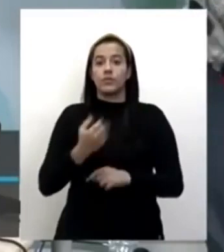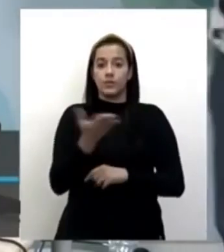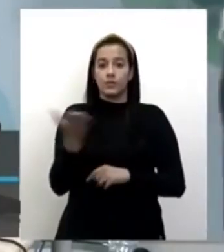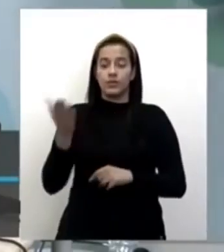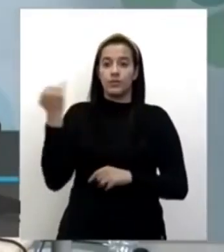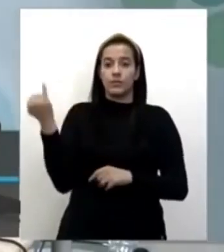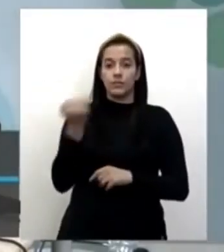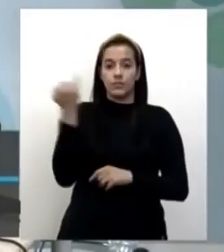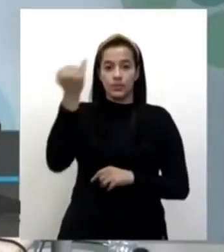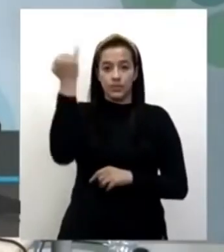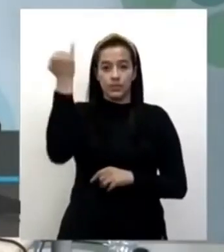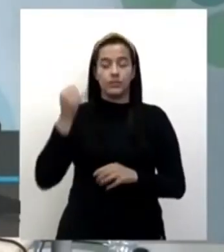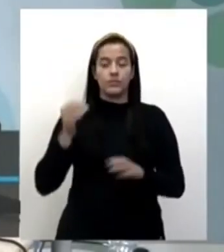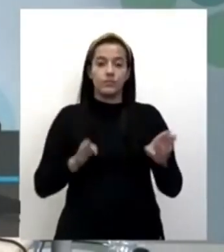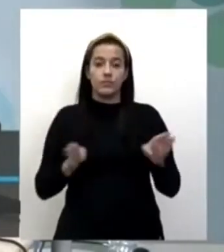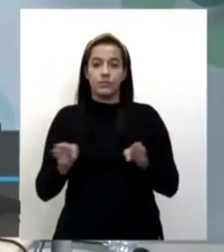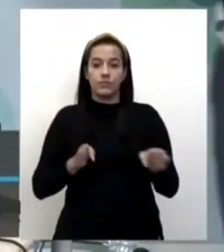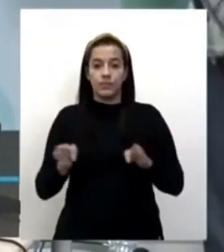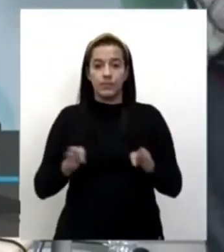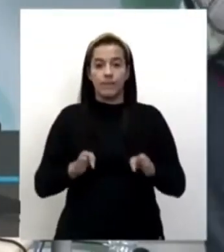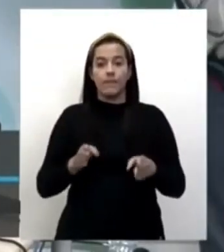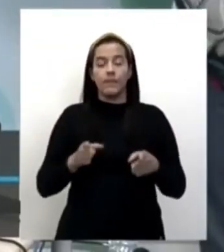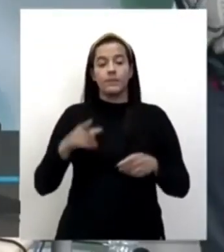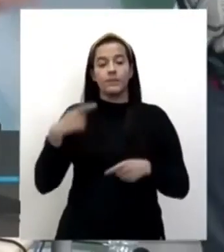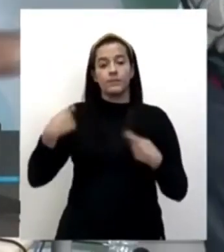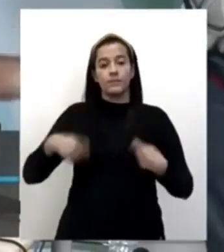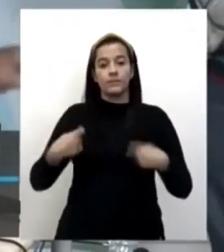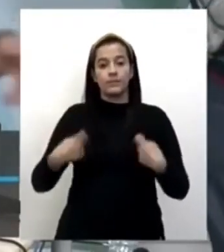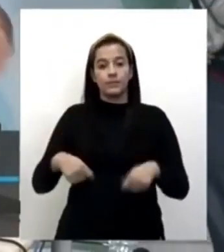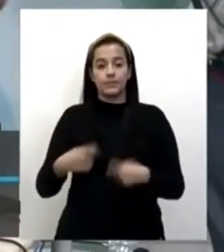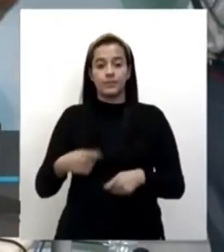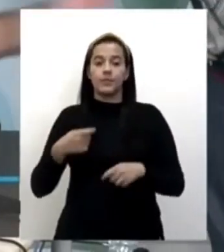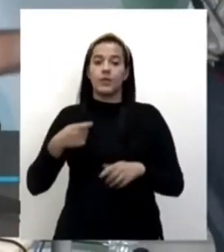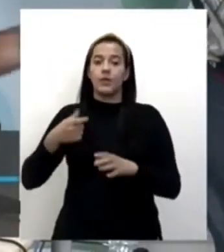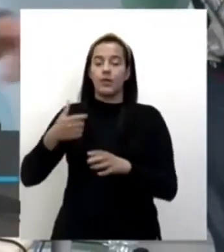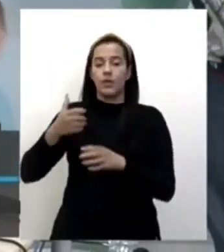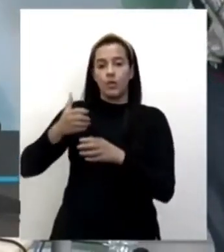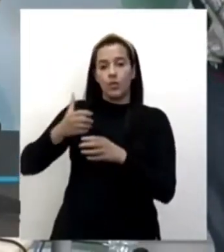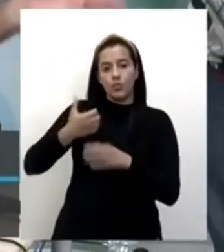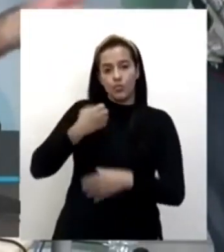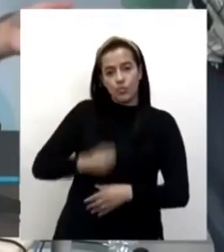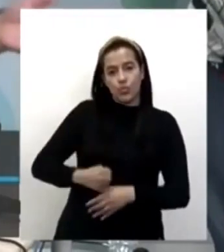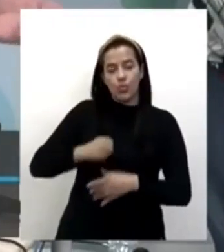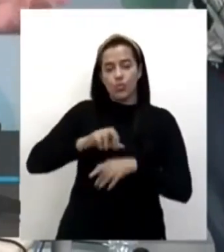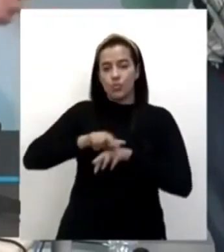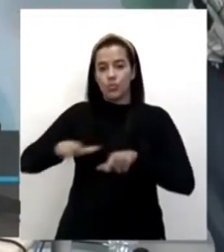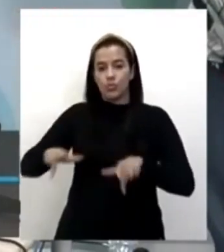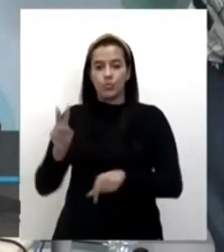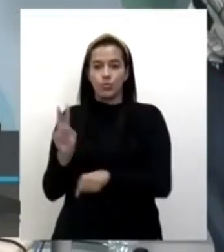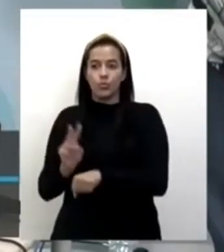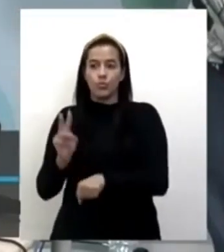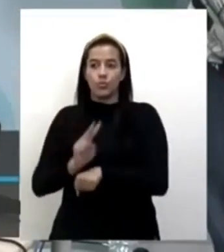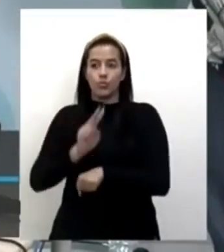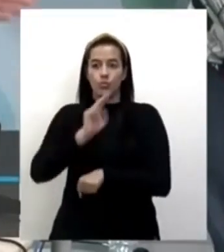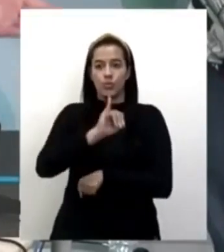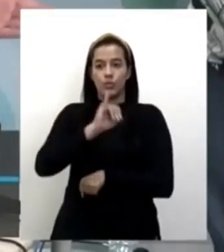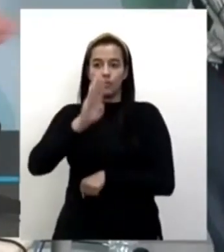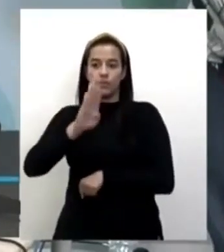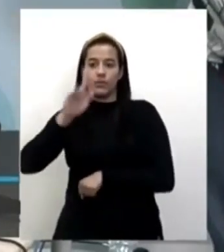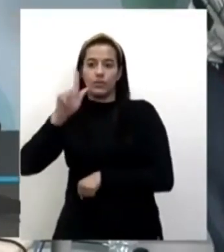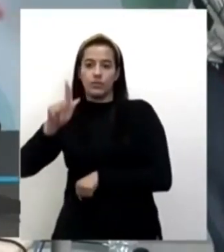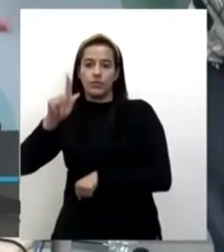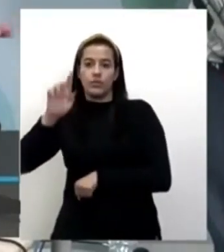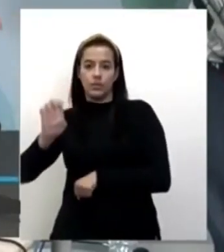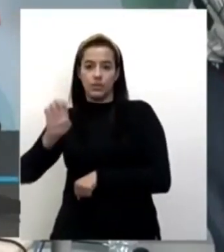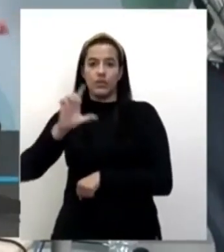importante nessa série foi justamente o saneamento, esgotamento, esses índices do IBGE, e tem tudo a ver com